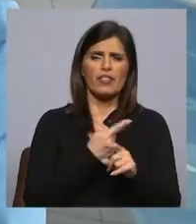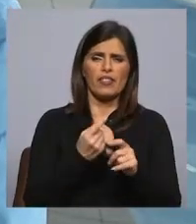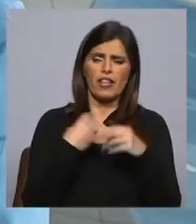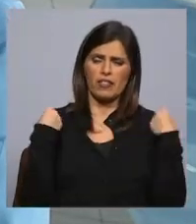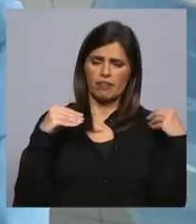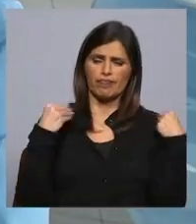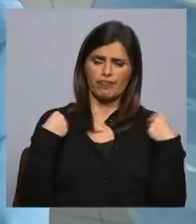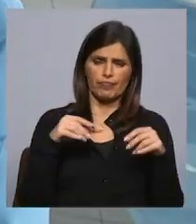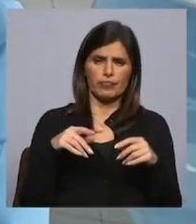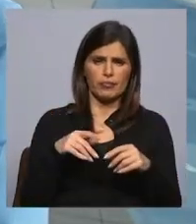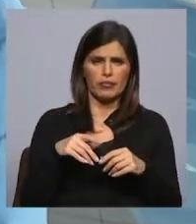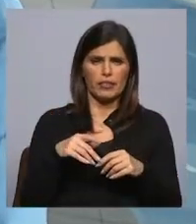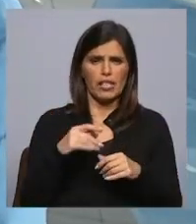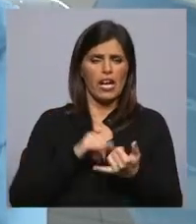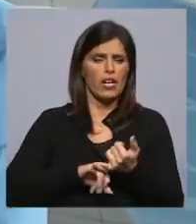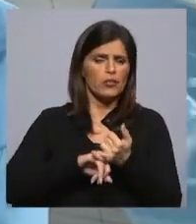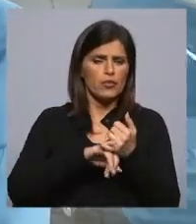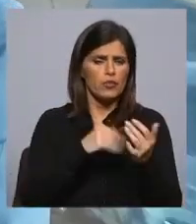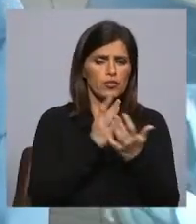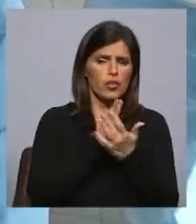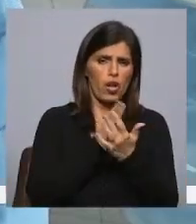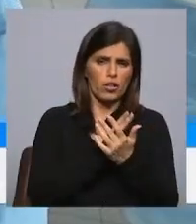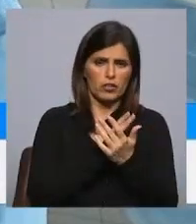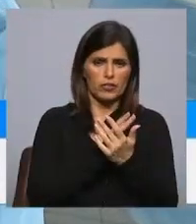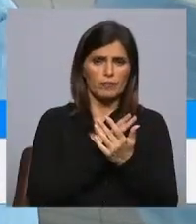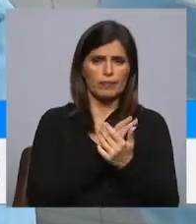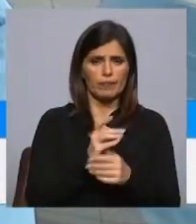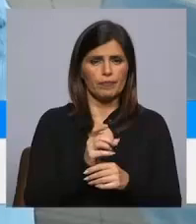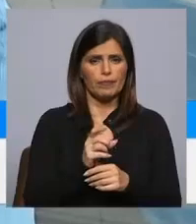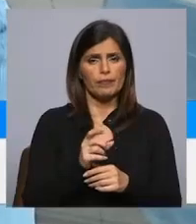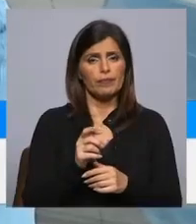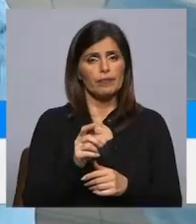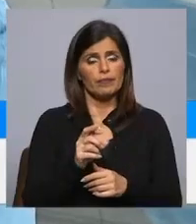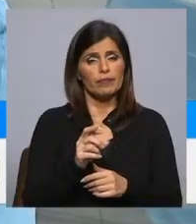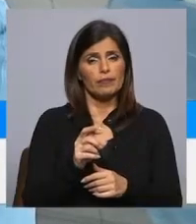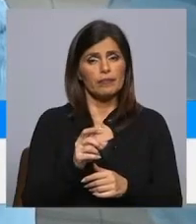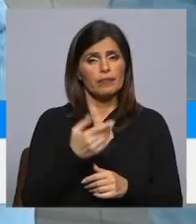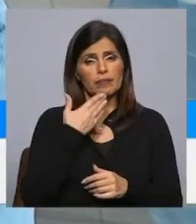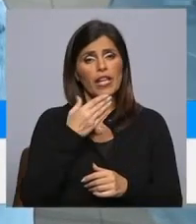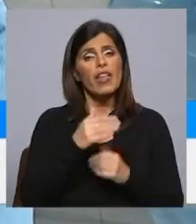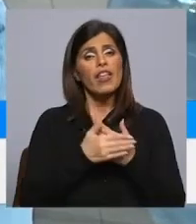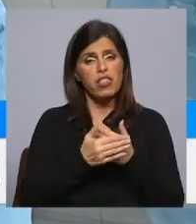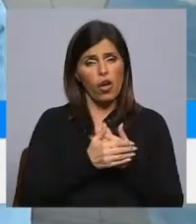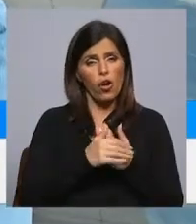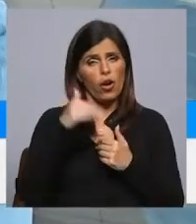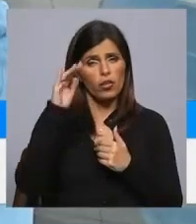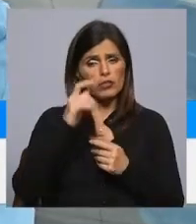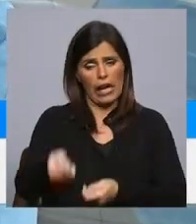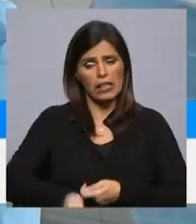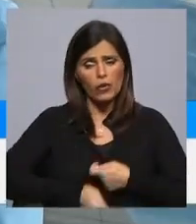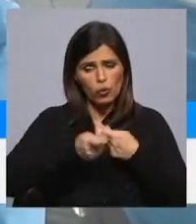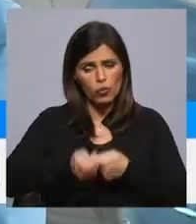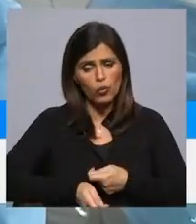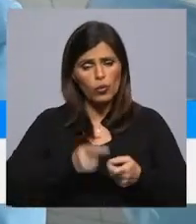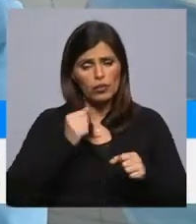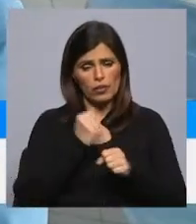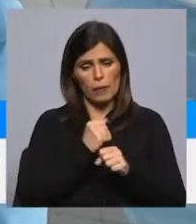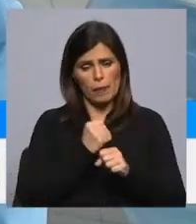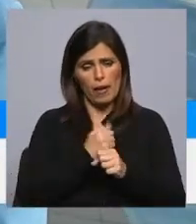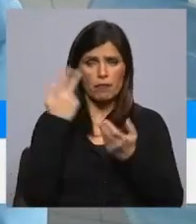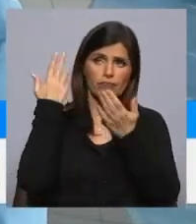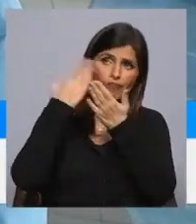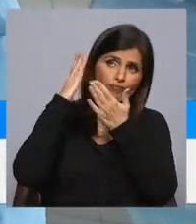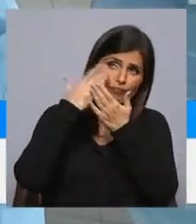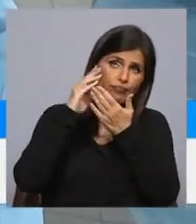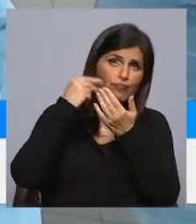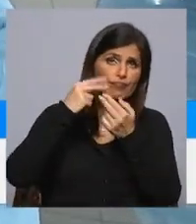físicas, nomeadamente em associações, em escolas, até aos mais idosos da agricultura, da construção